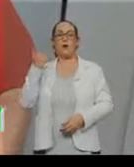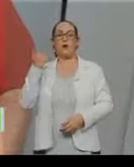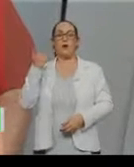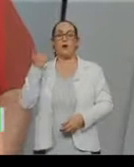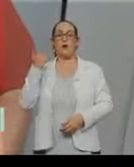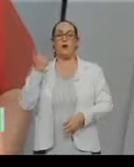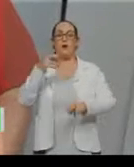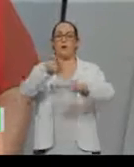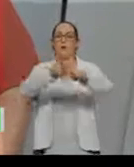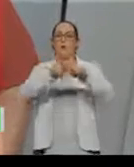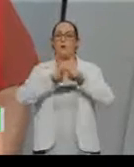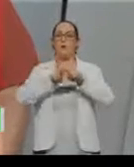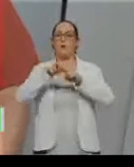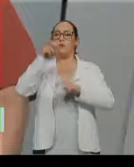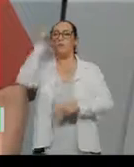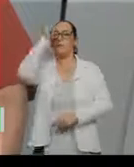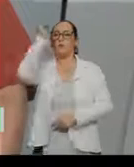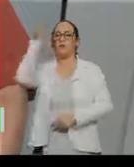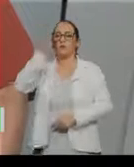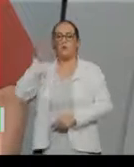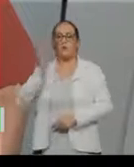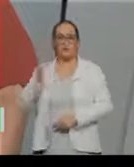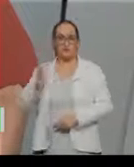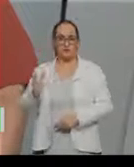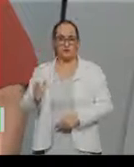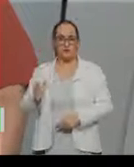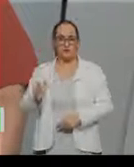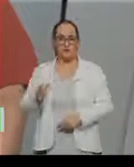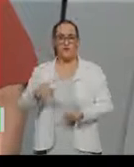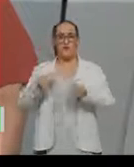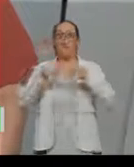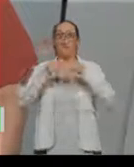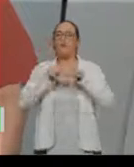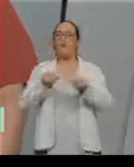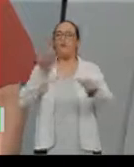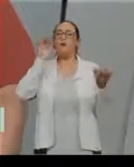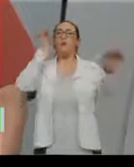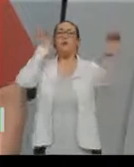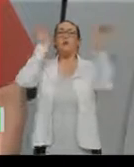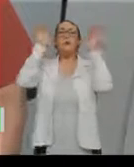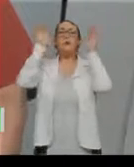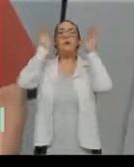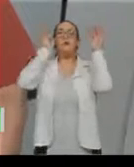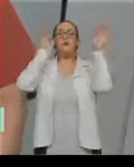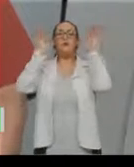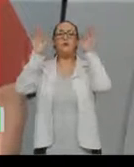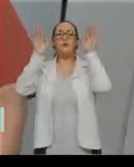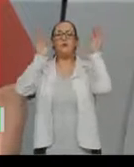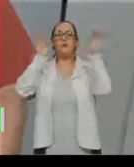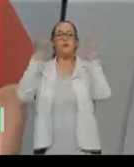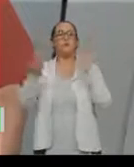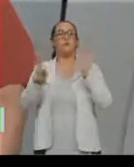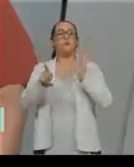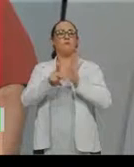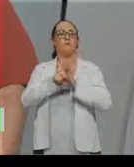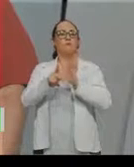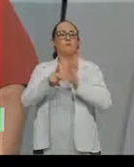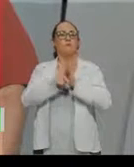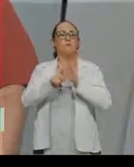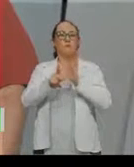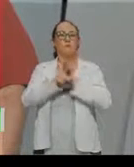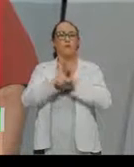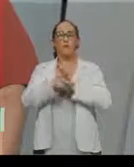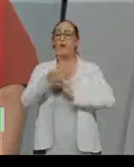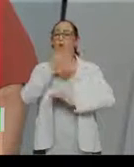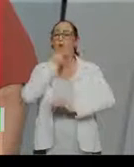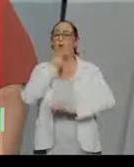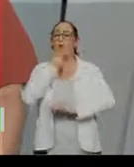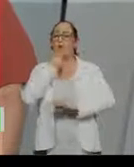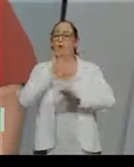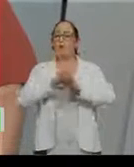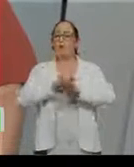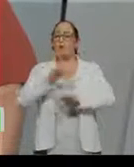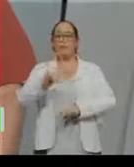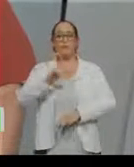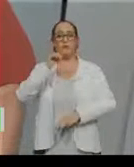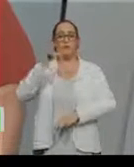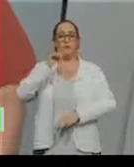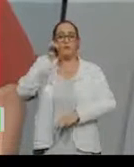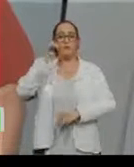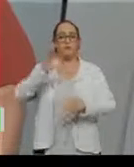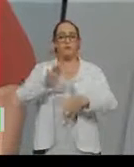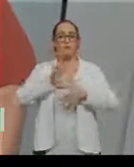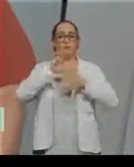entrar para a história, fica no imaginário popular como o maior estadista da nação brasileira. E as pessoas